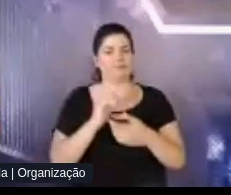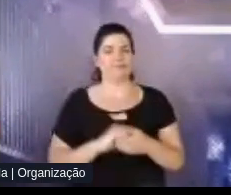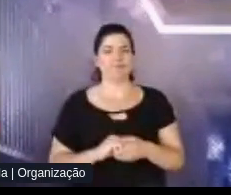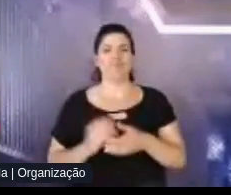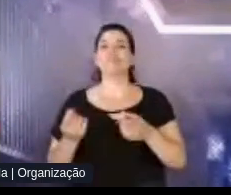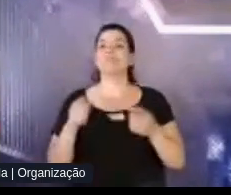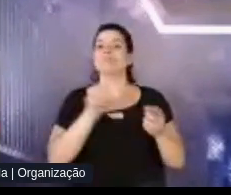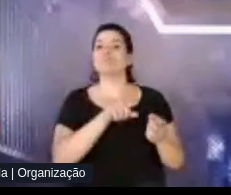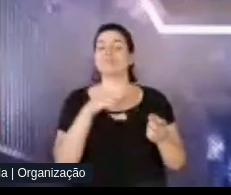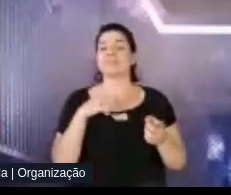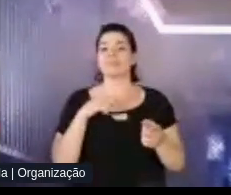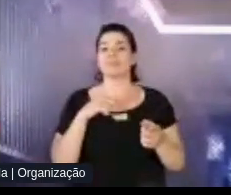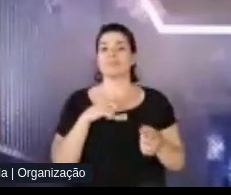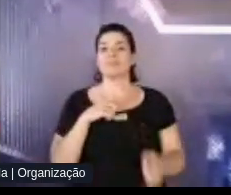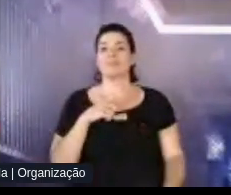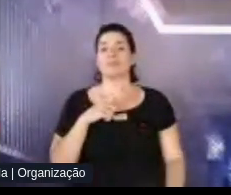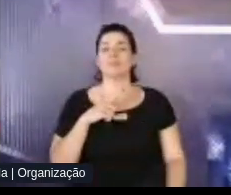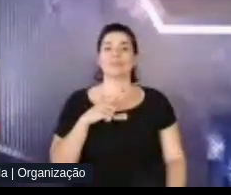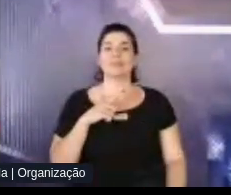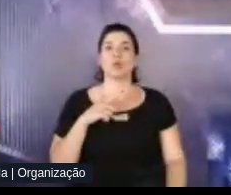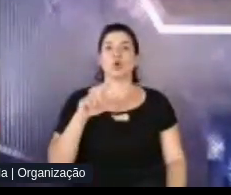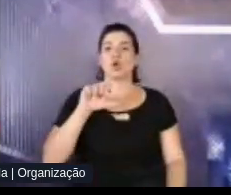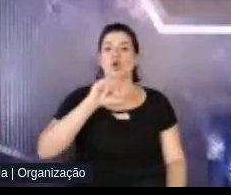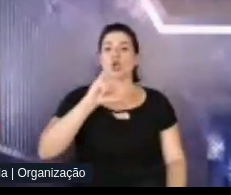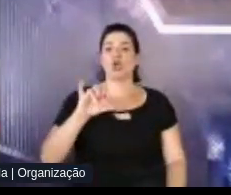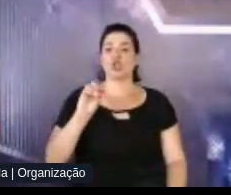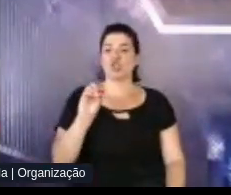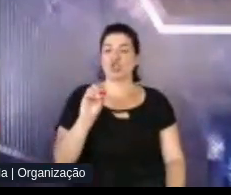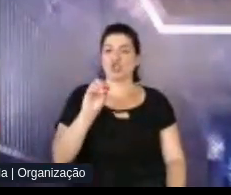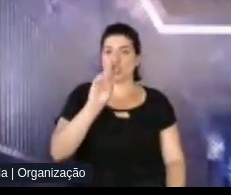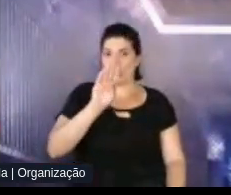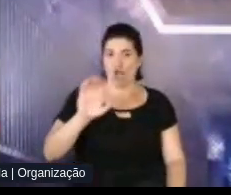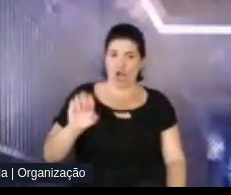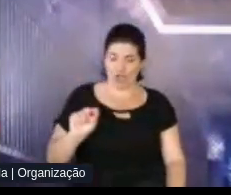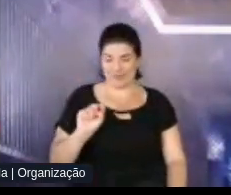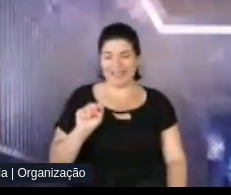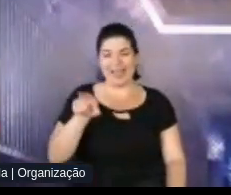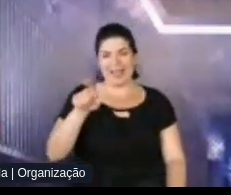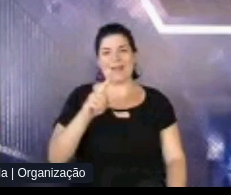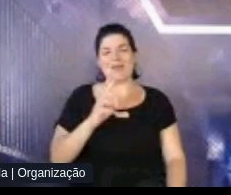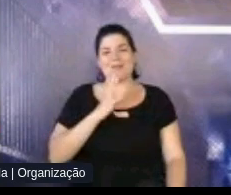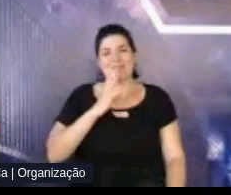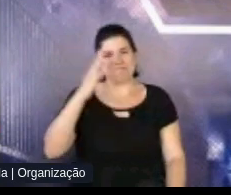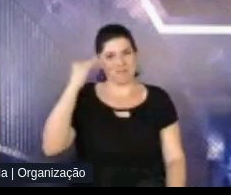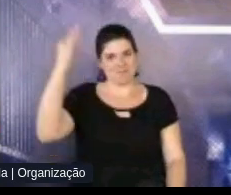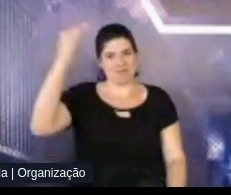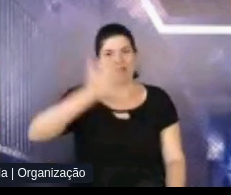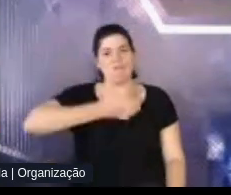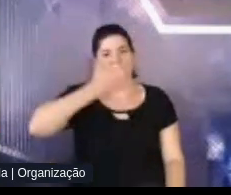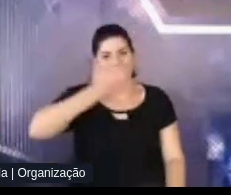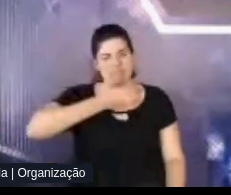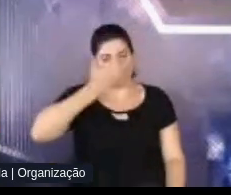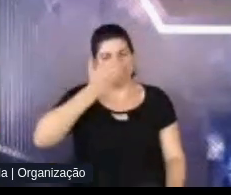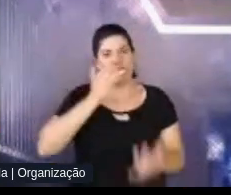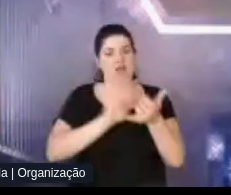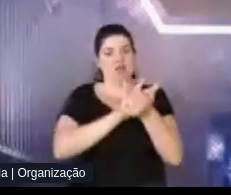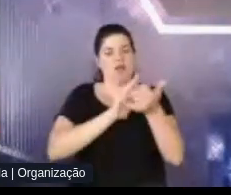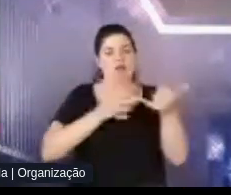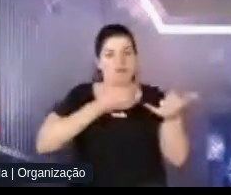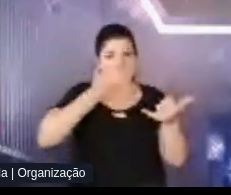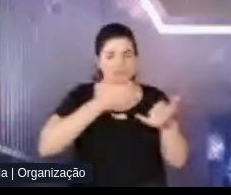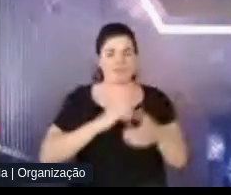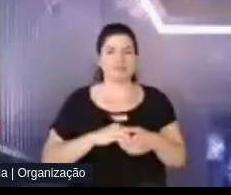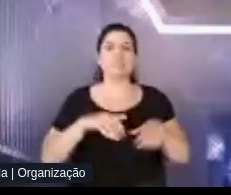Seguindo, a gente tem o Steve Jobs, né, que é conhecido pela época, pelo iPhone. E, por fim, o